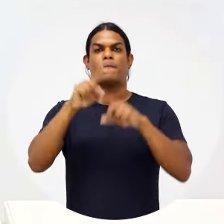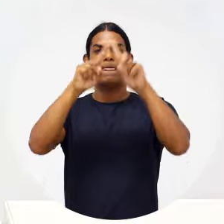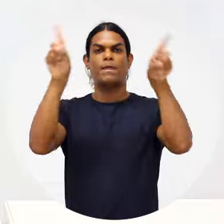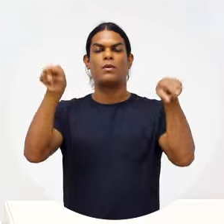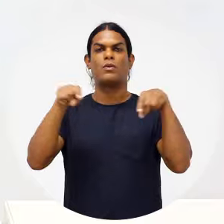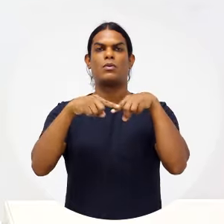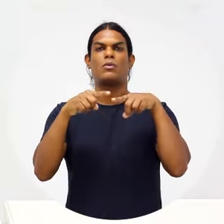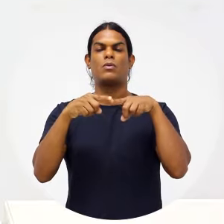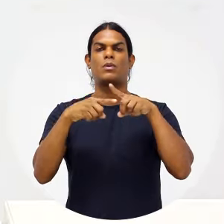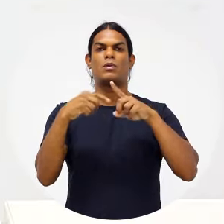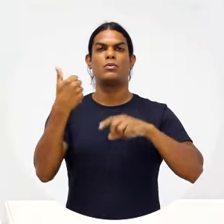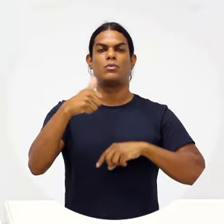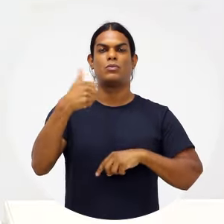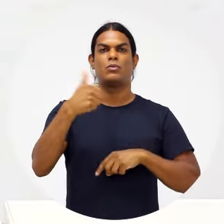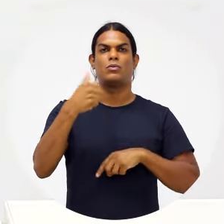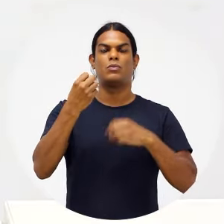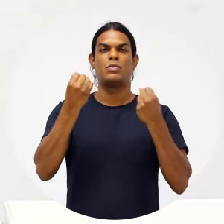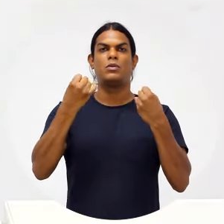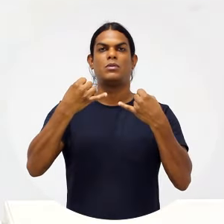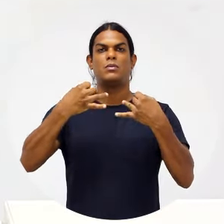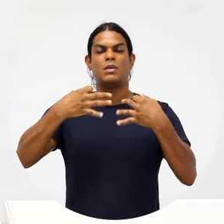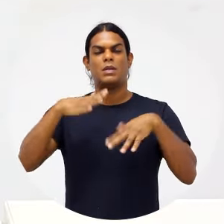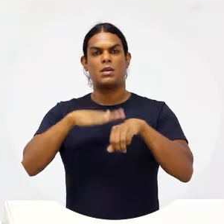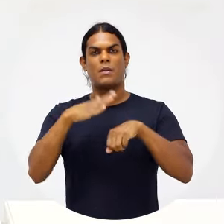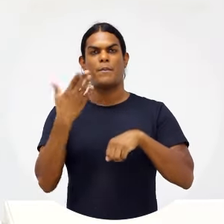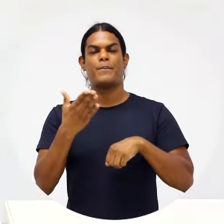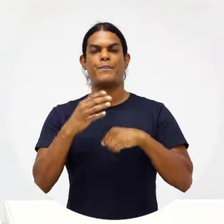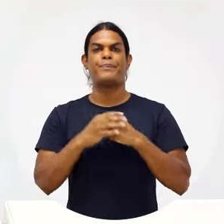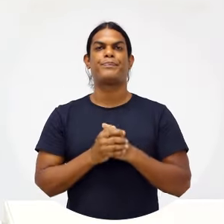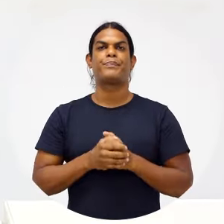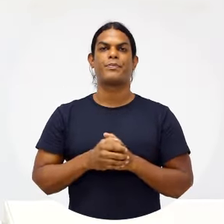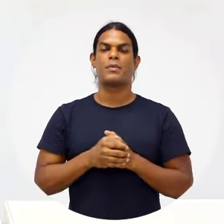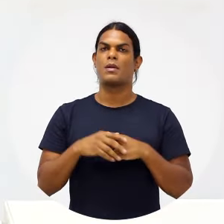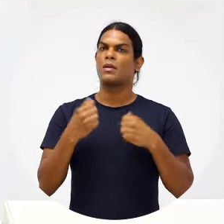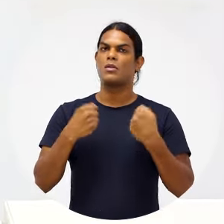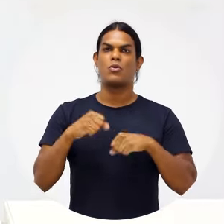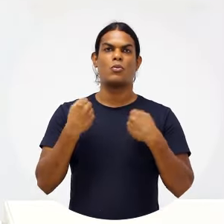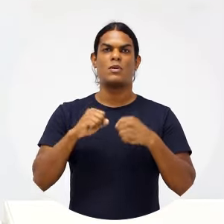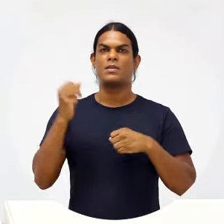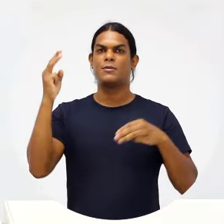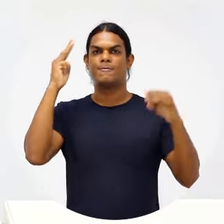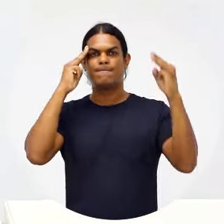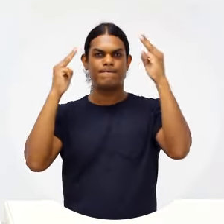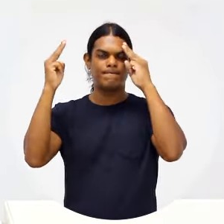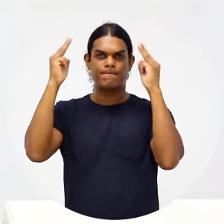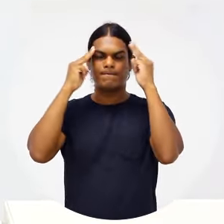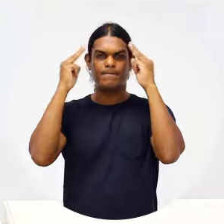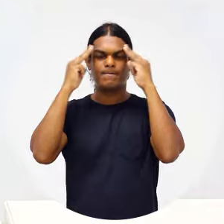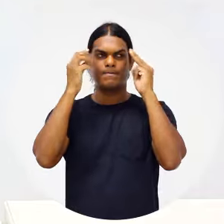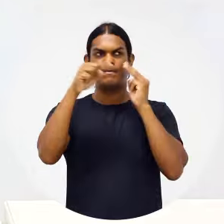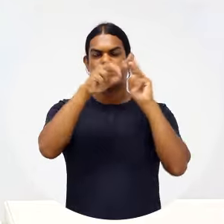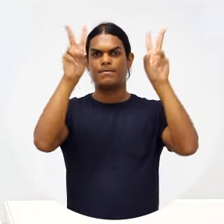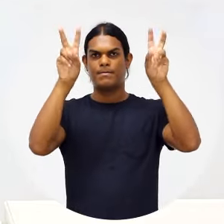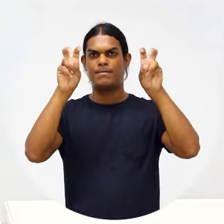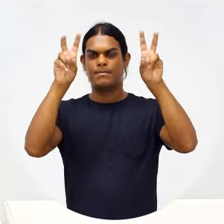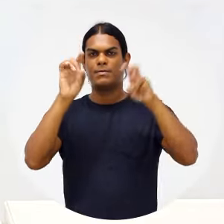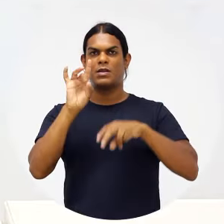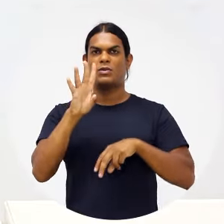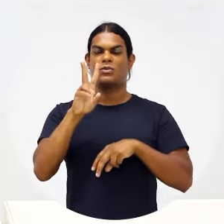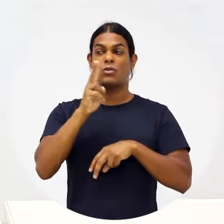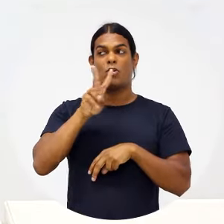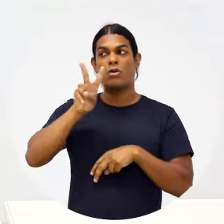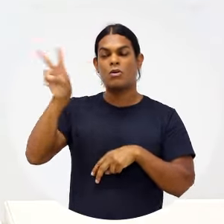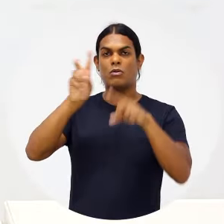da Classificação Nacional de Atividades Econômicas. Então, a gente não precisa decorar esse dado. Basta a gente consultar esse